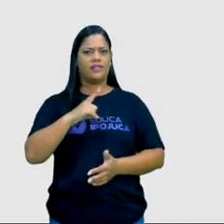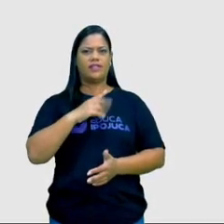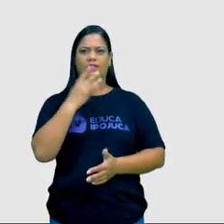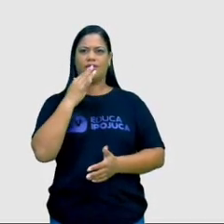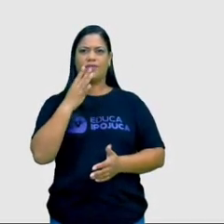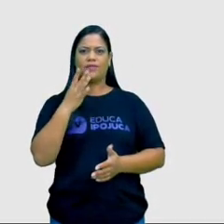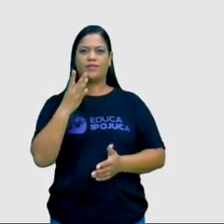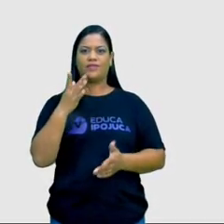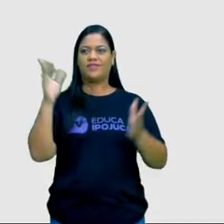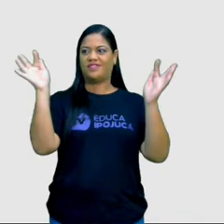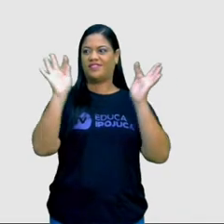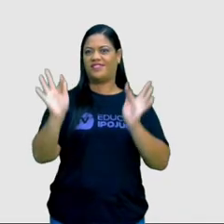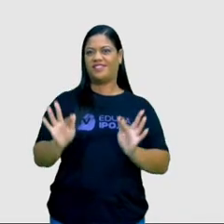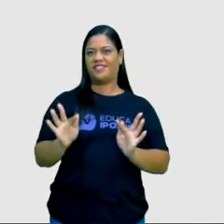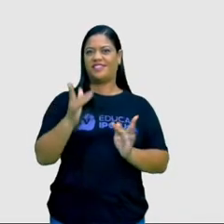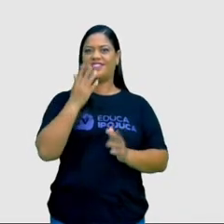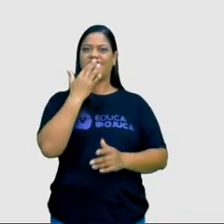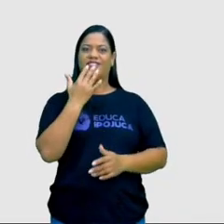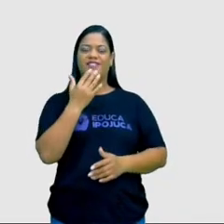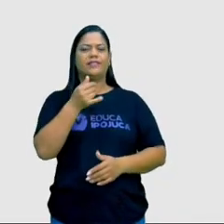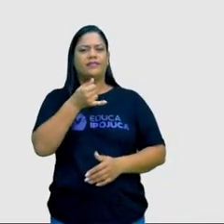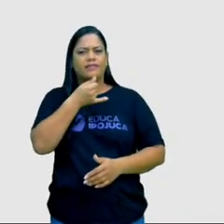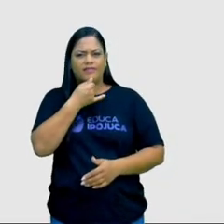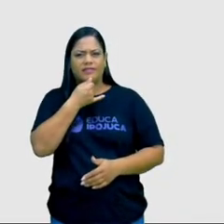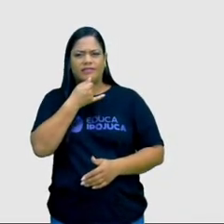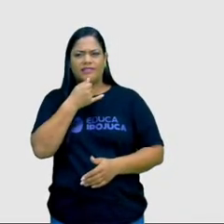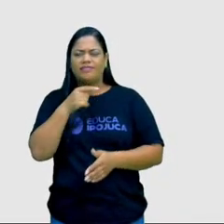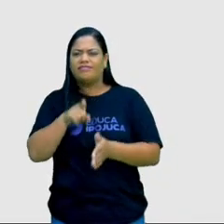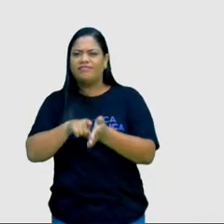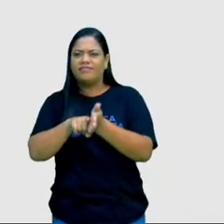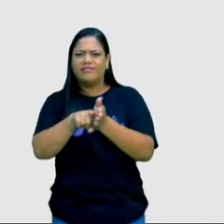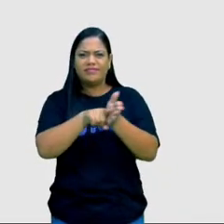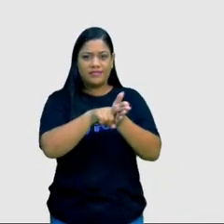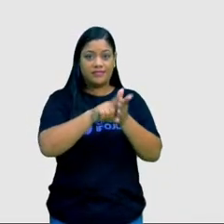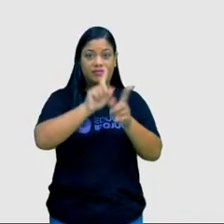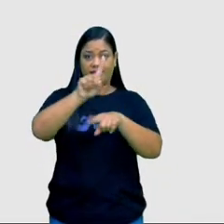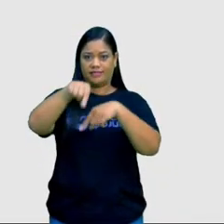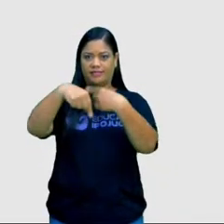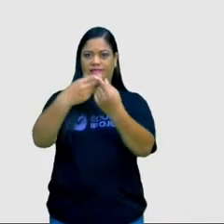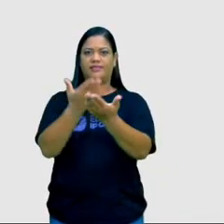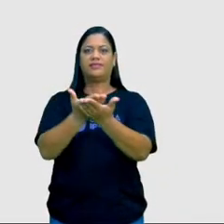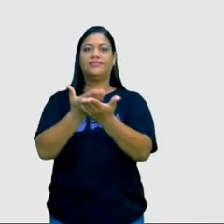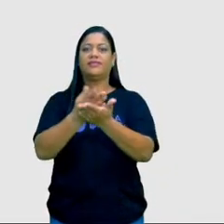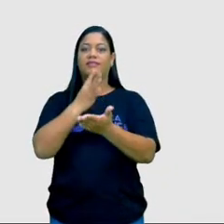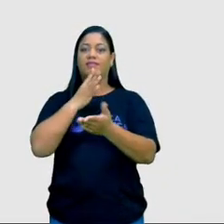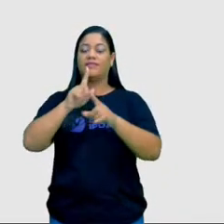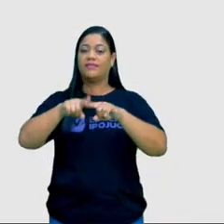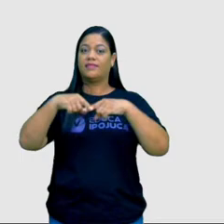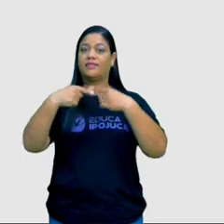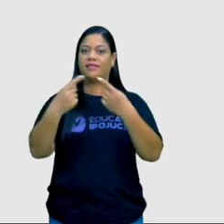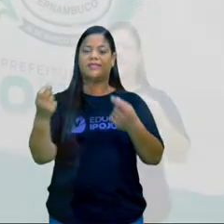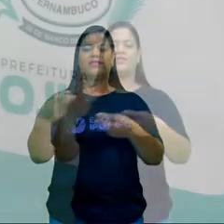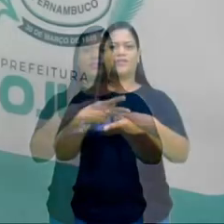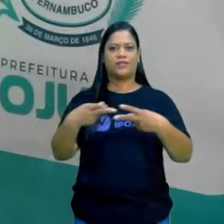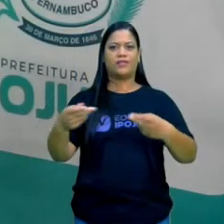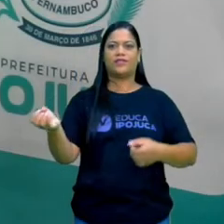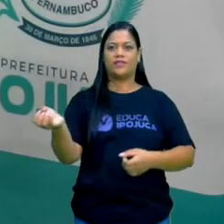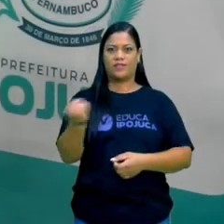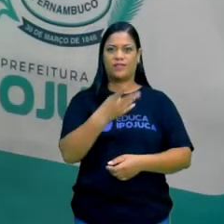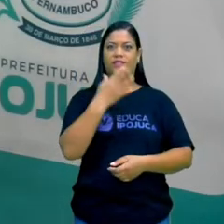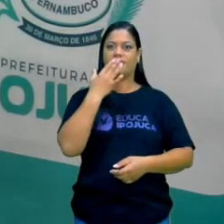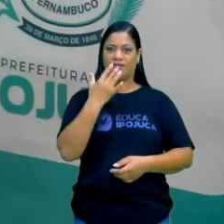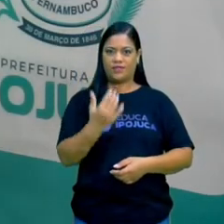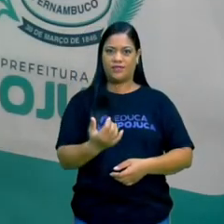cores alegres e cores tristes? Faça uma pesquisa que na próxima aula vamos conhecer bastante coisas novas sobre as